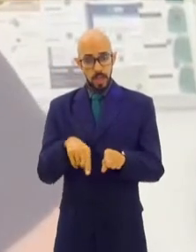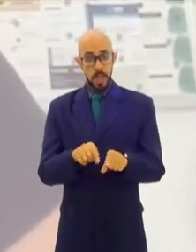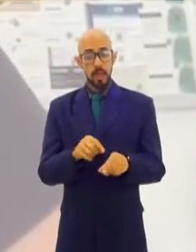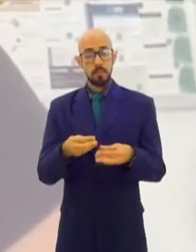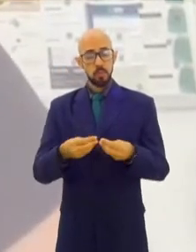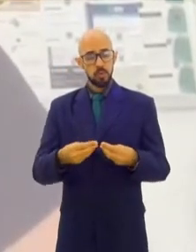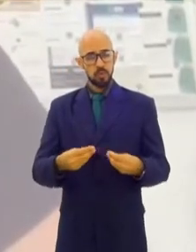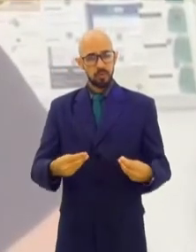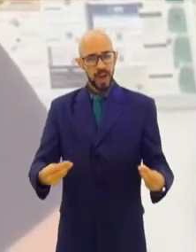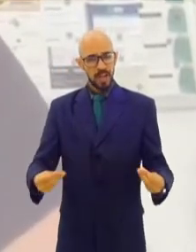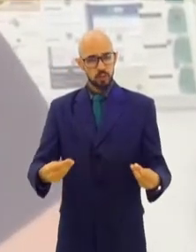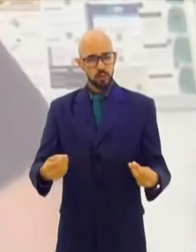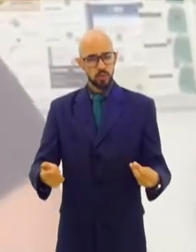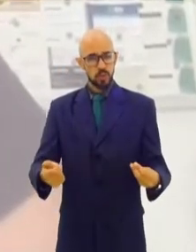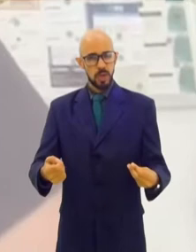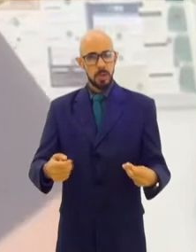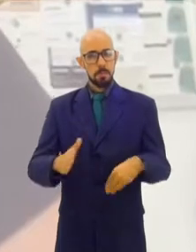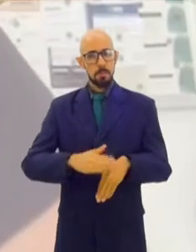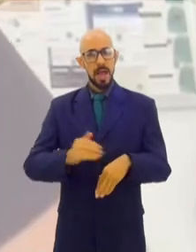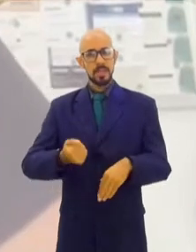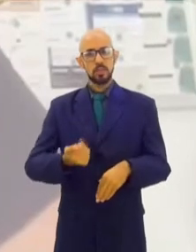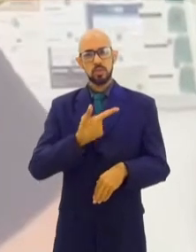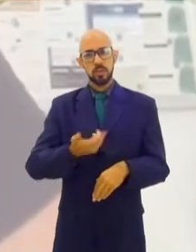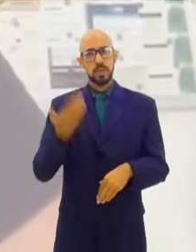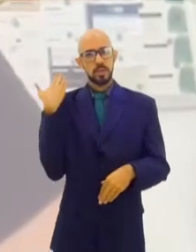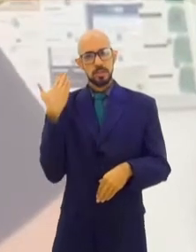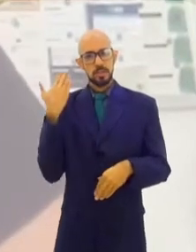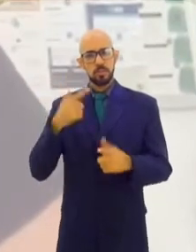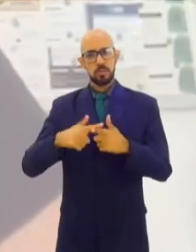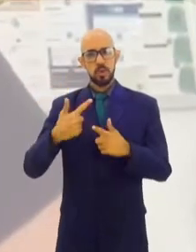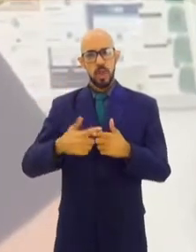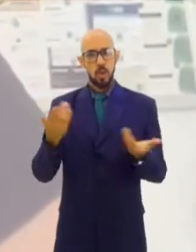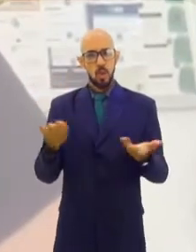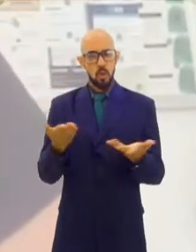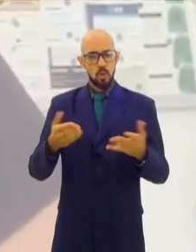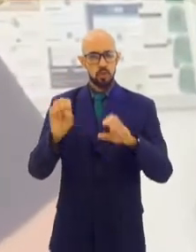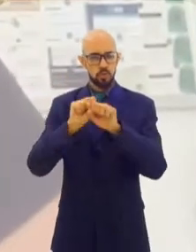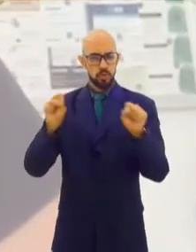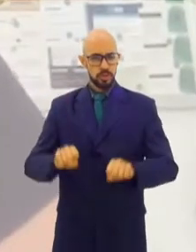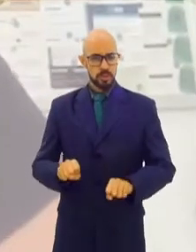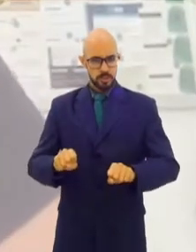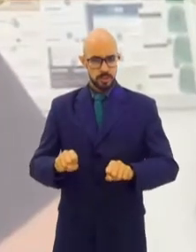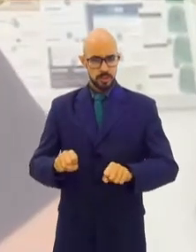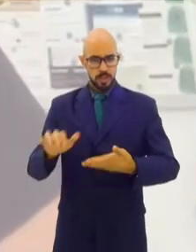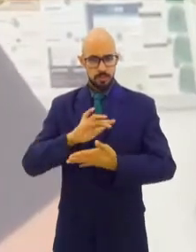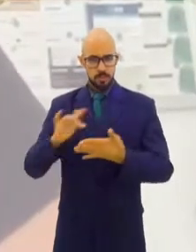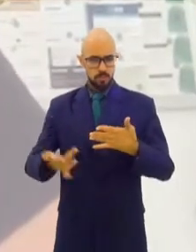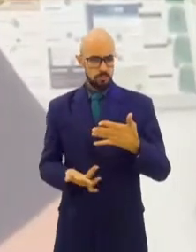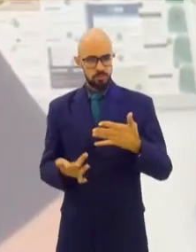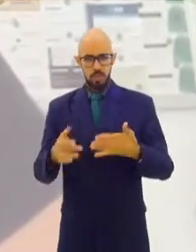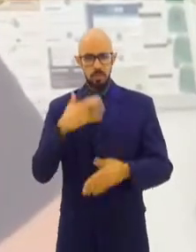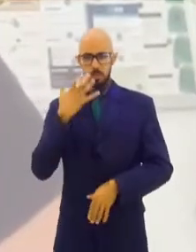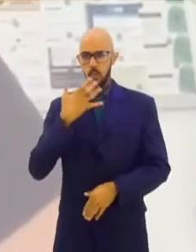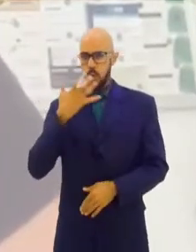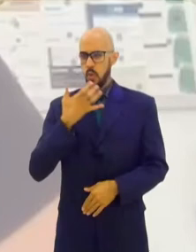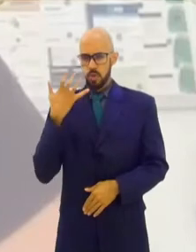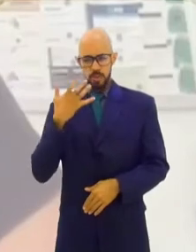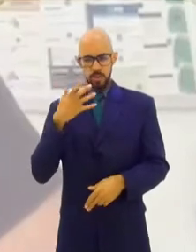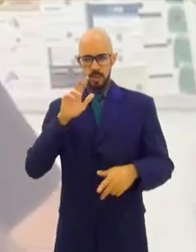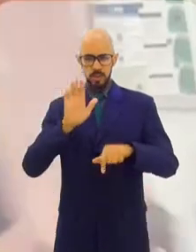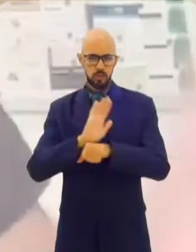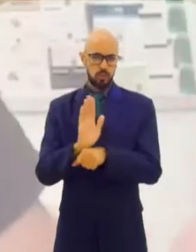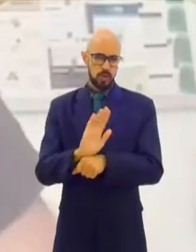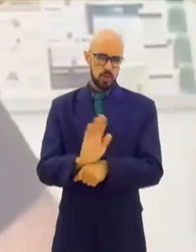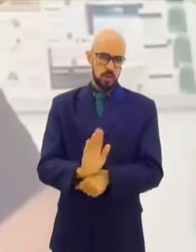distribuição também é muito mais efêmero do internet né hoje que você veste plataformas digitais